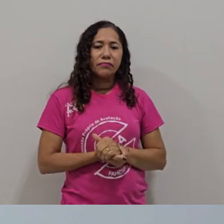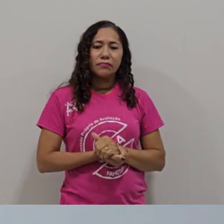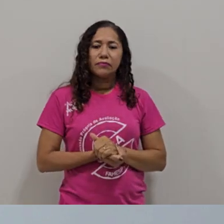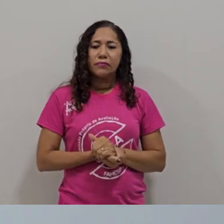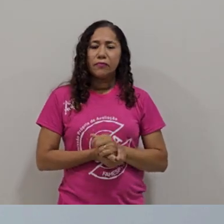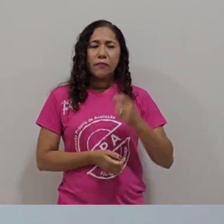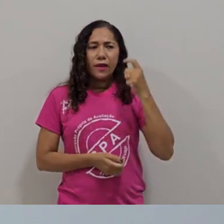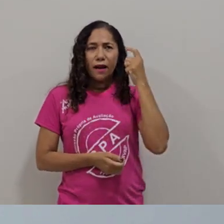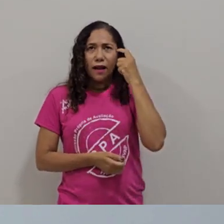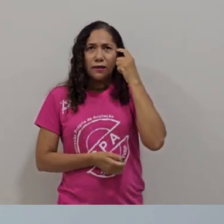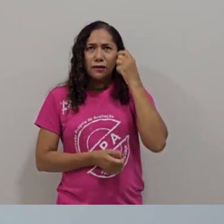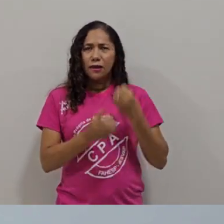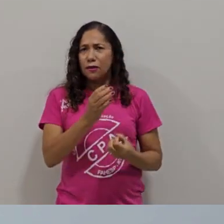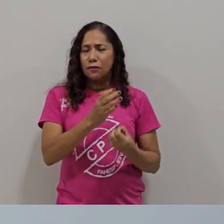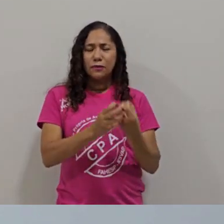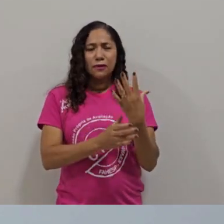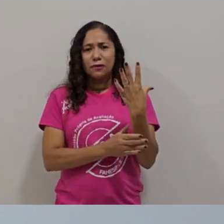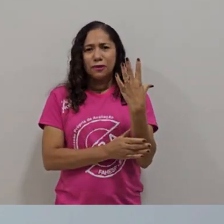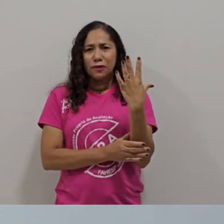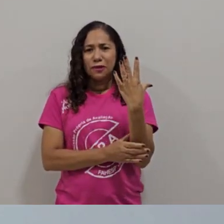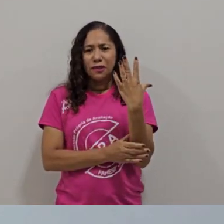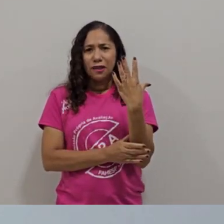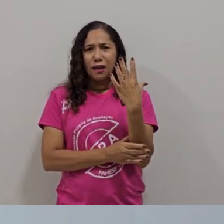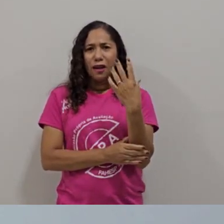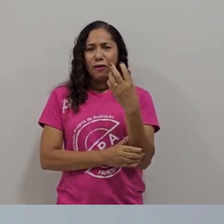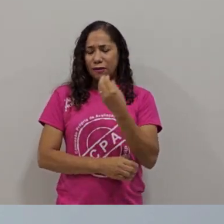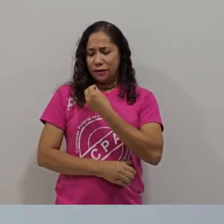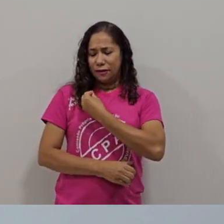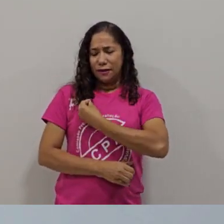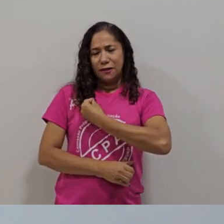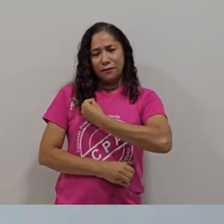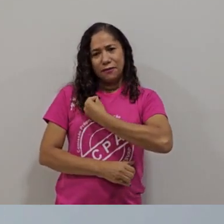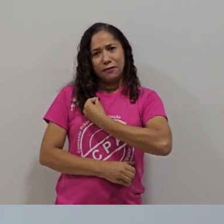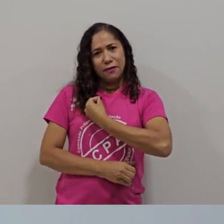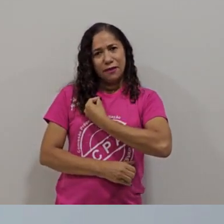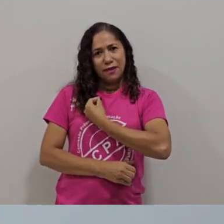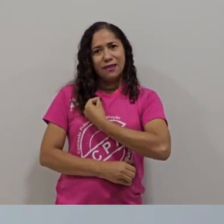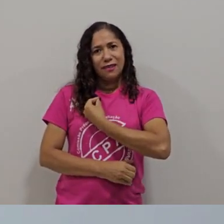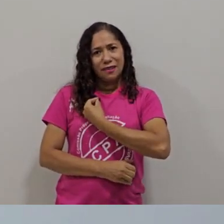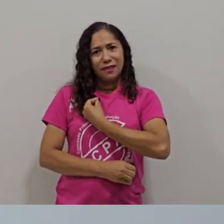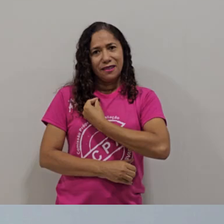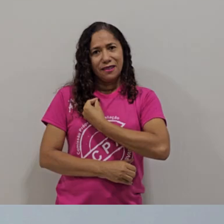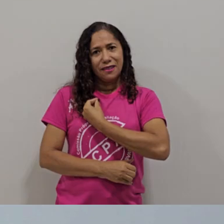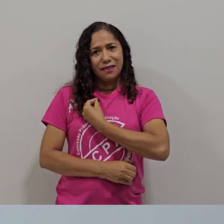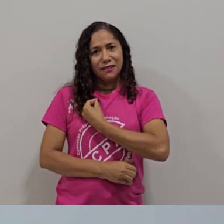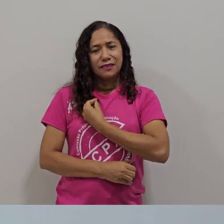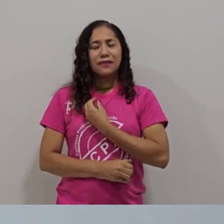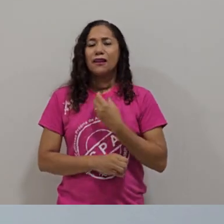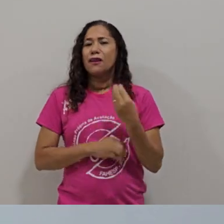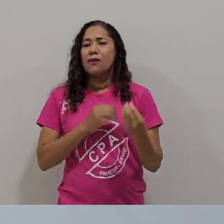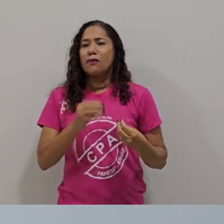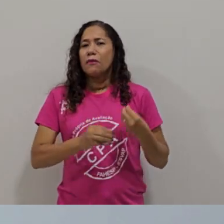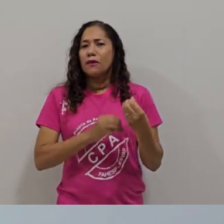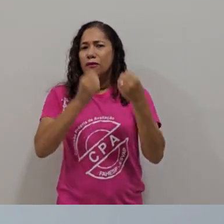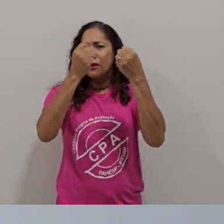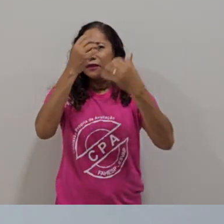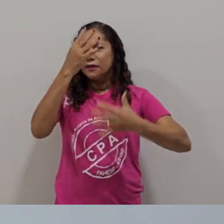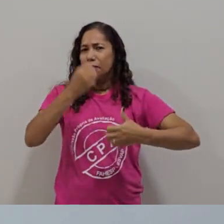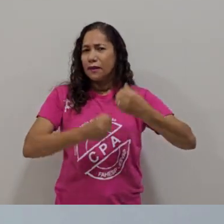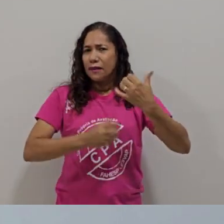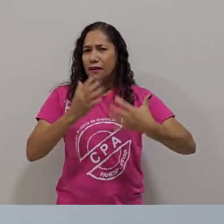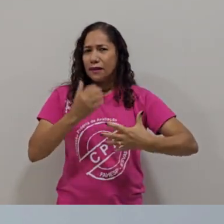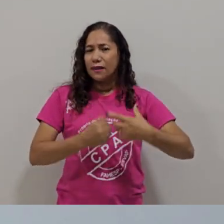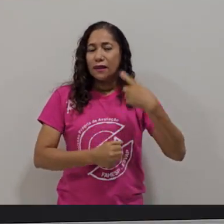Mas essa ideia, como é que surgiu basicamente? Vocês viram isso, decidiram fazer? Alguém deu a ideia lá na hora? Como é que foi abraçar essa